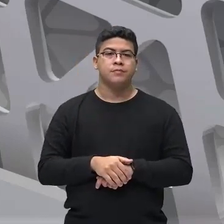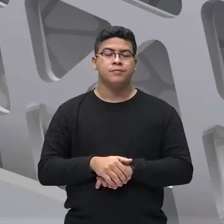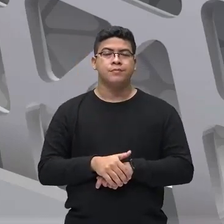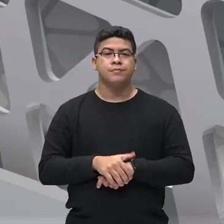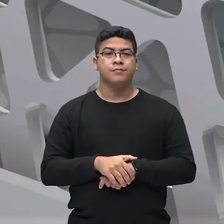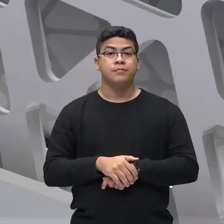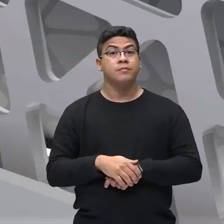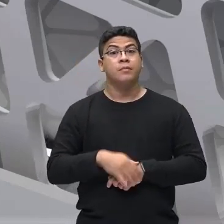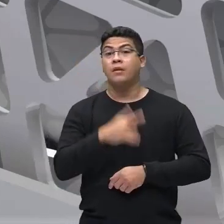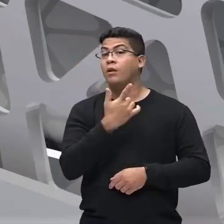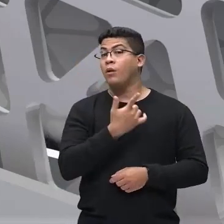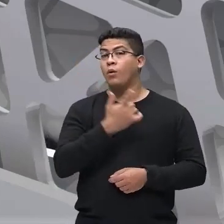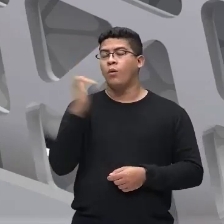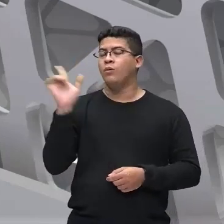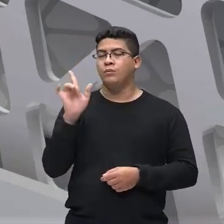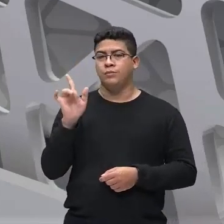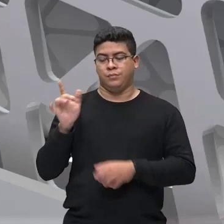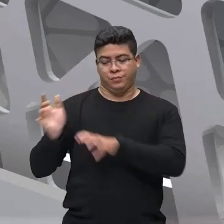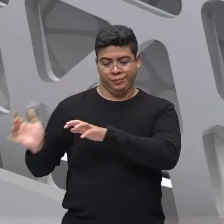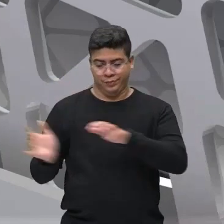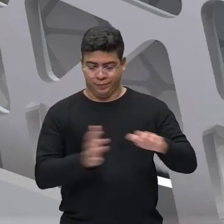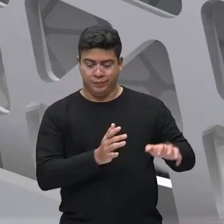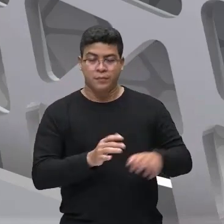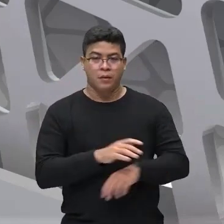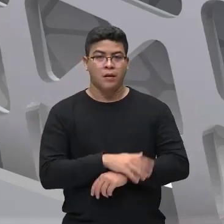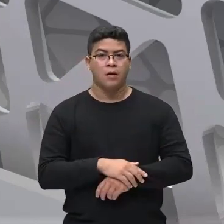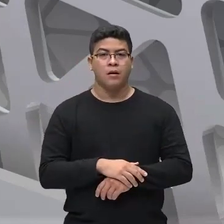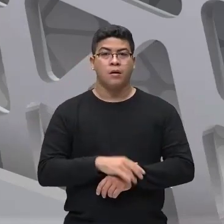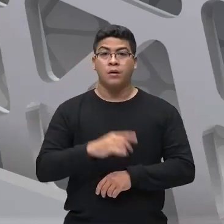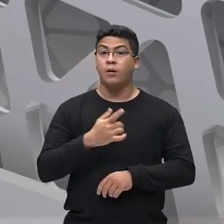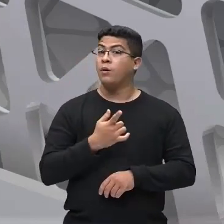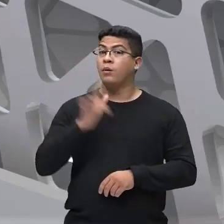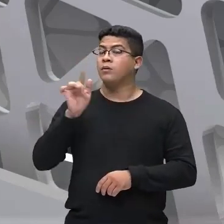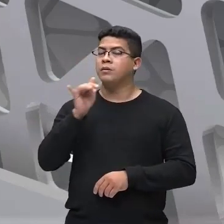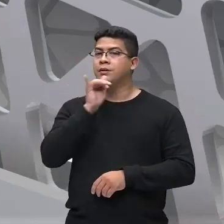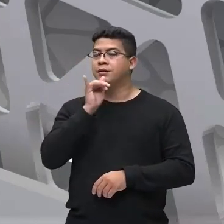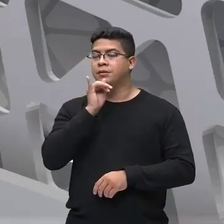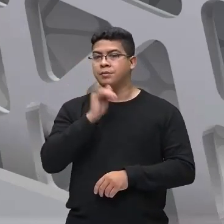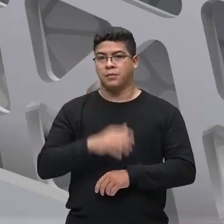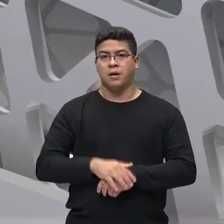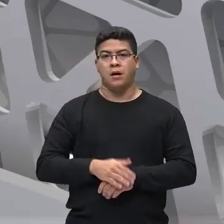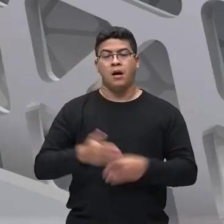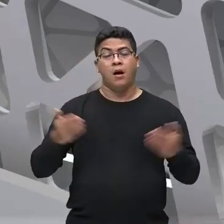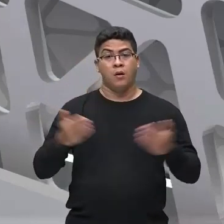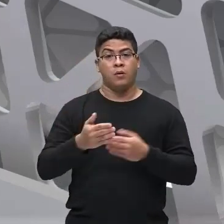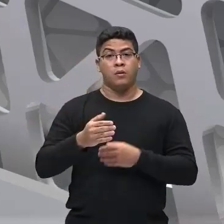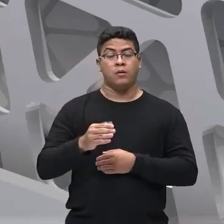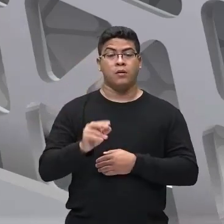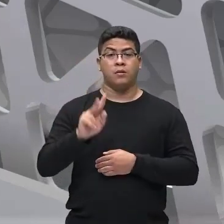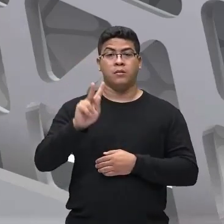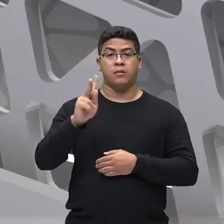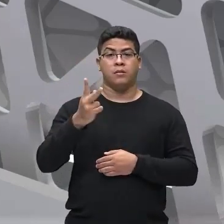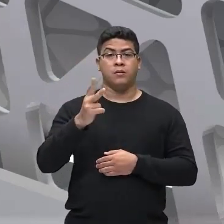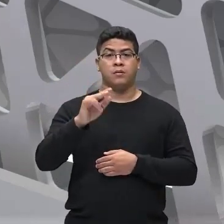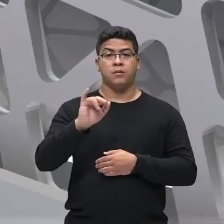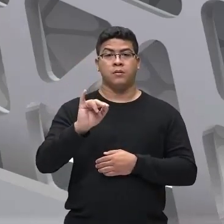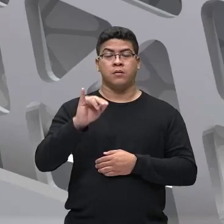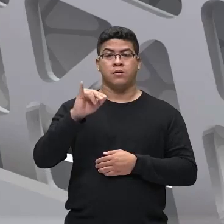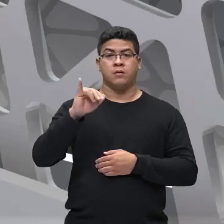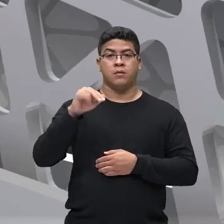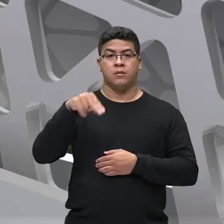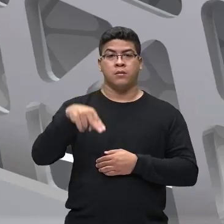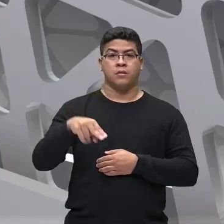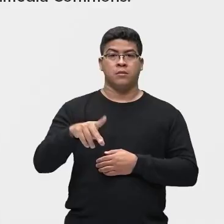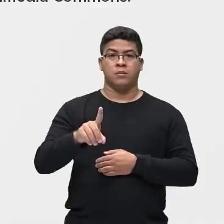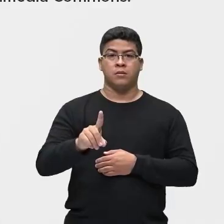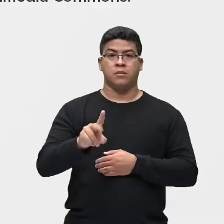outro exemplo de líder religioso que quebrou paradigmas, e eu vou contar para vocês por quê. O nome dele é